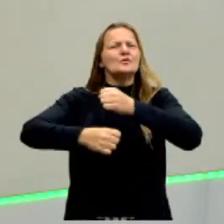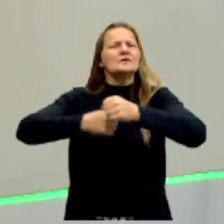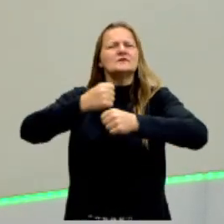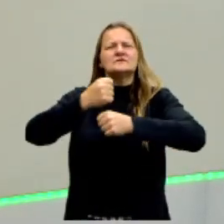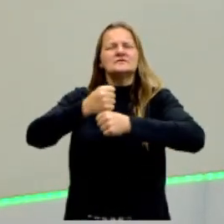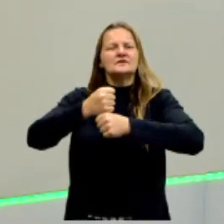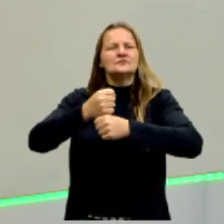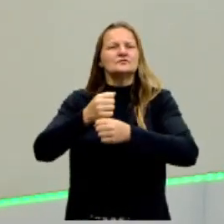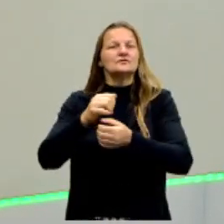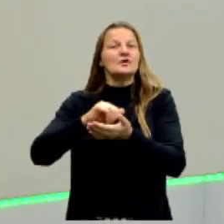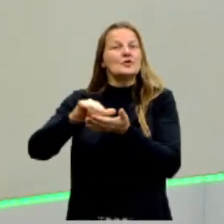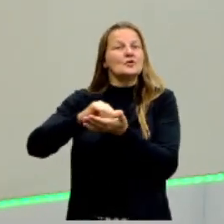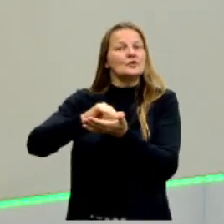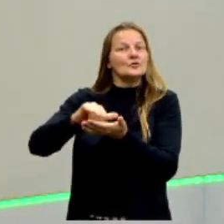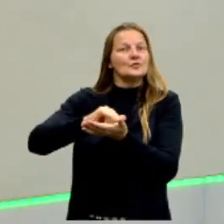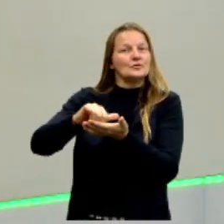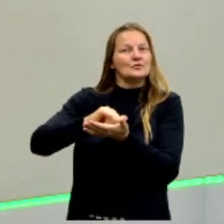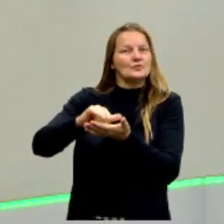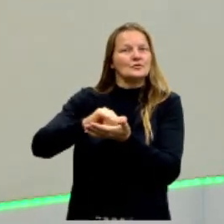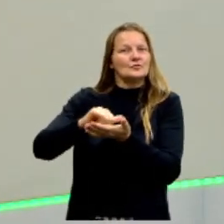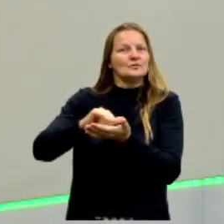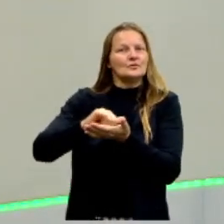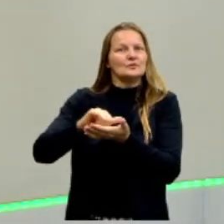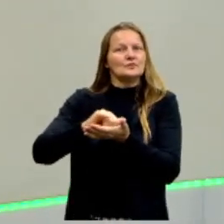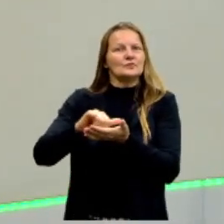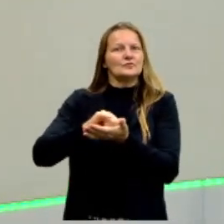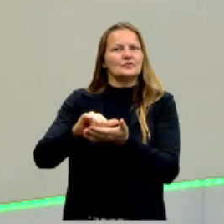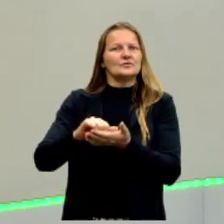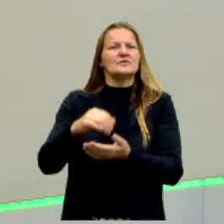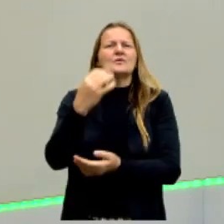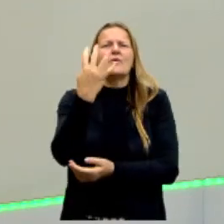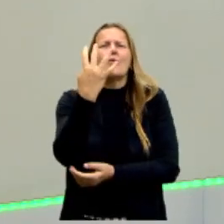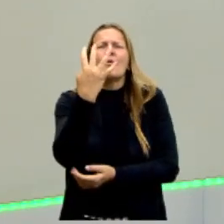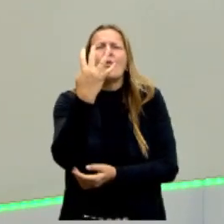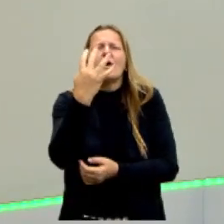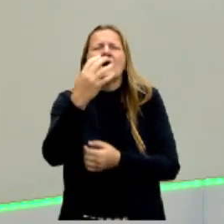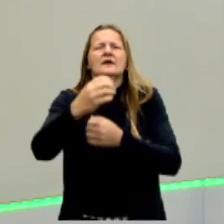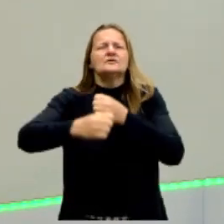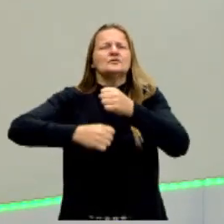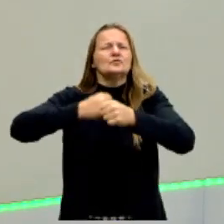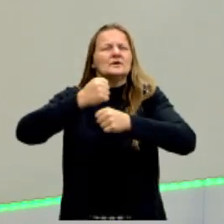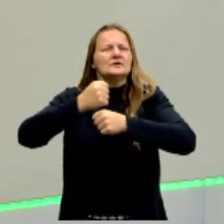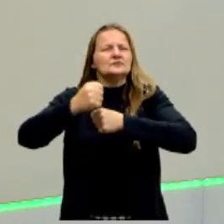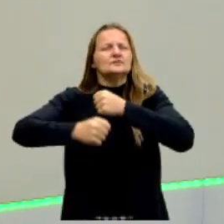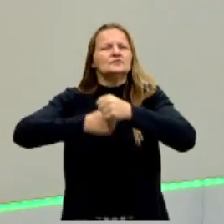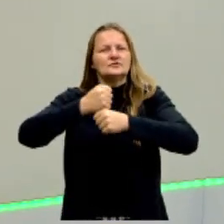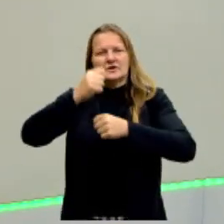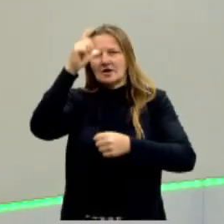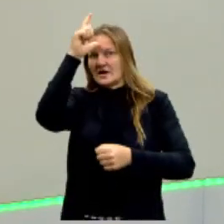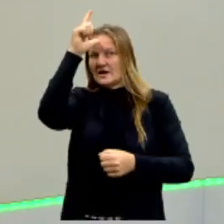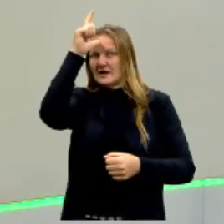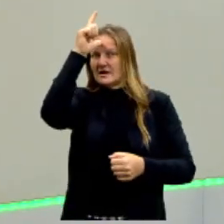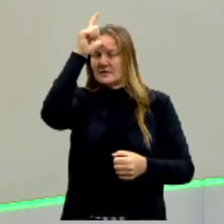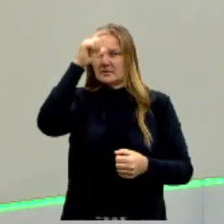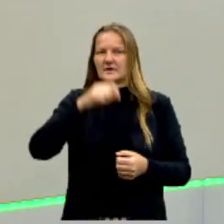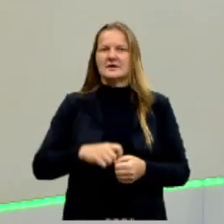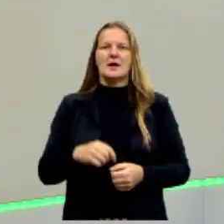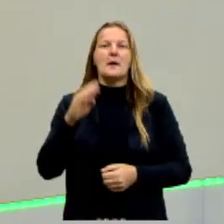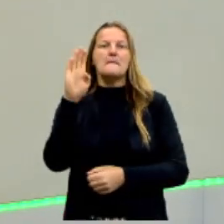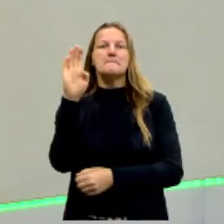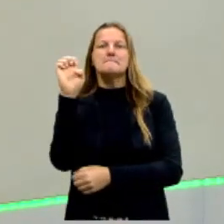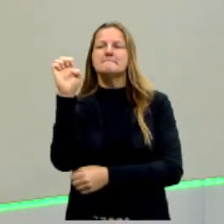em Nova York depois quatro anos na Alemanha especificamente em